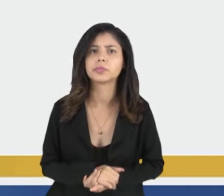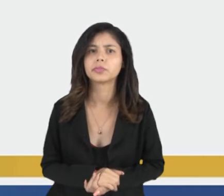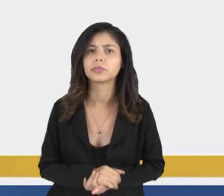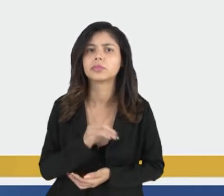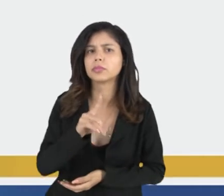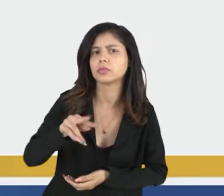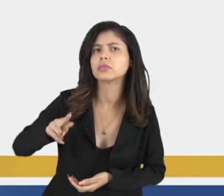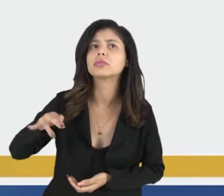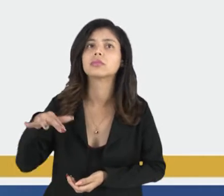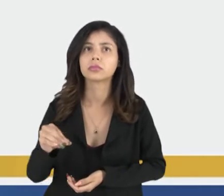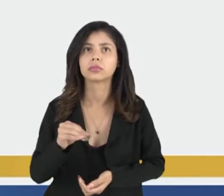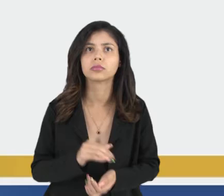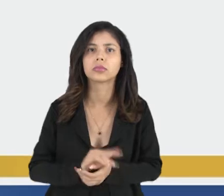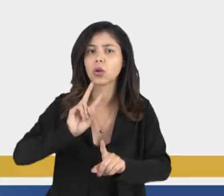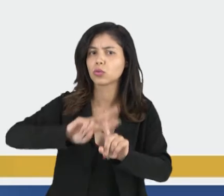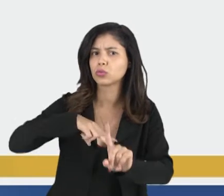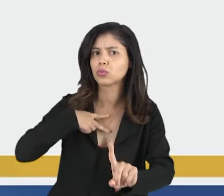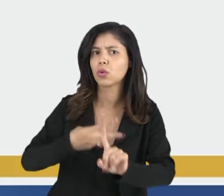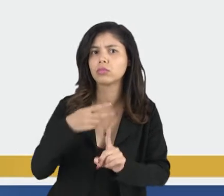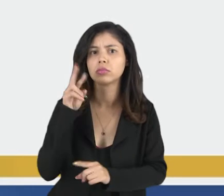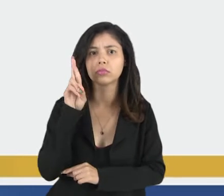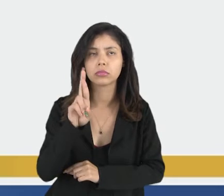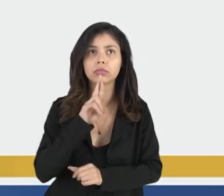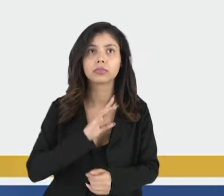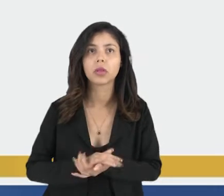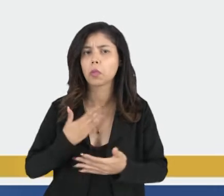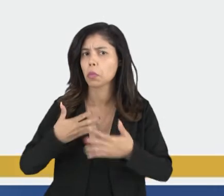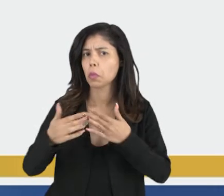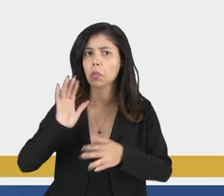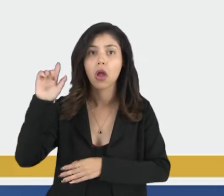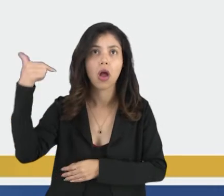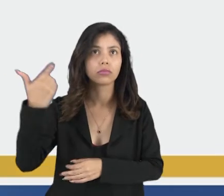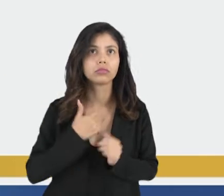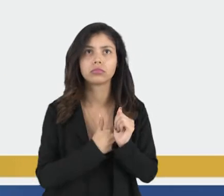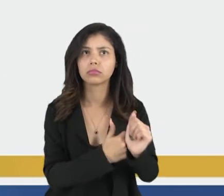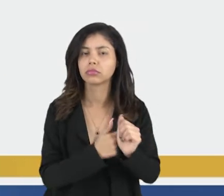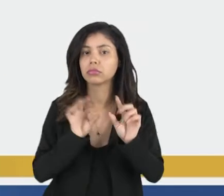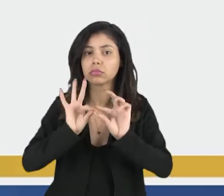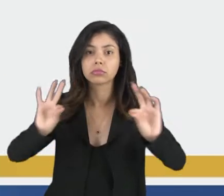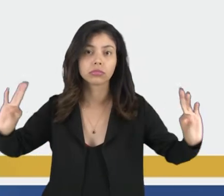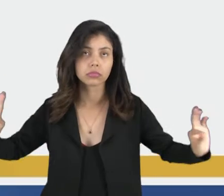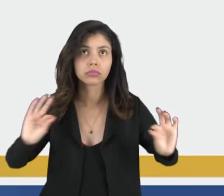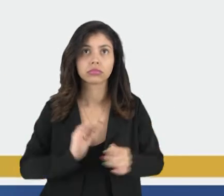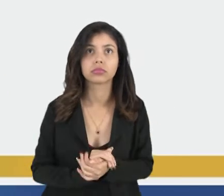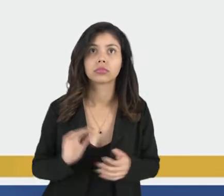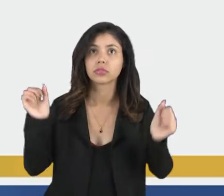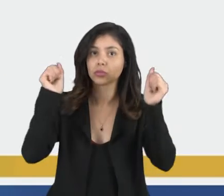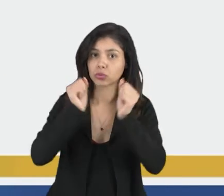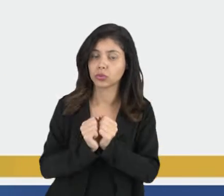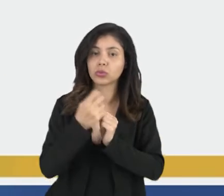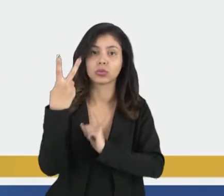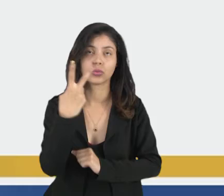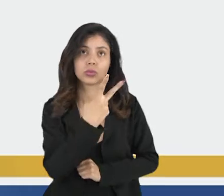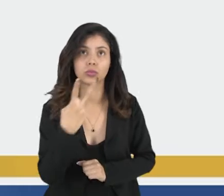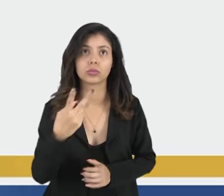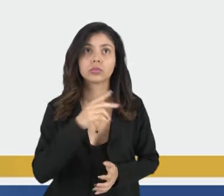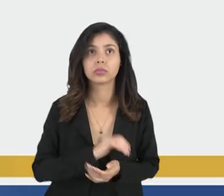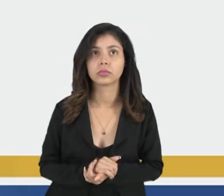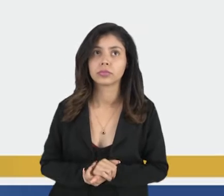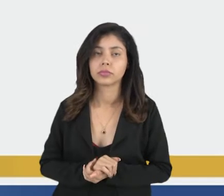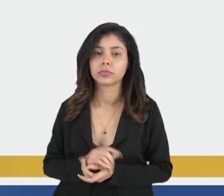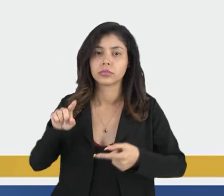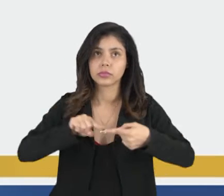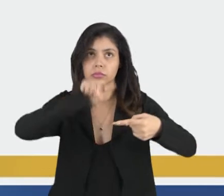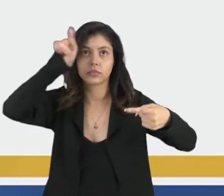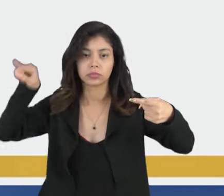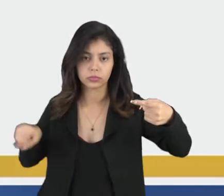o diâmetro é o dobro do raio. Qualquer outro segmento de reta que una dois extremos